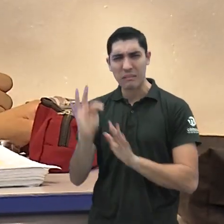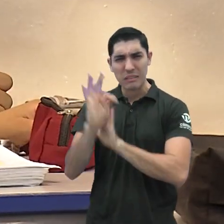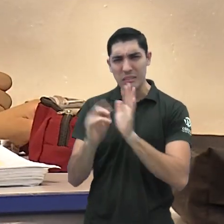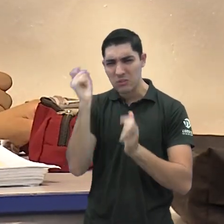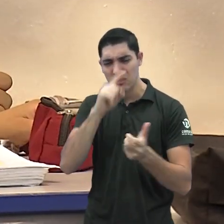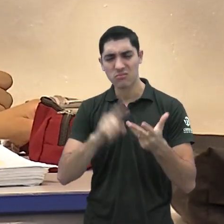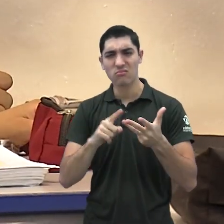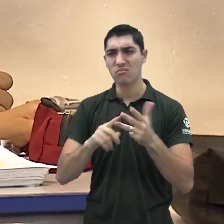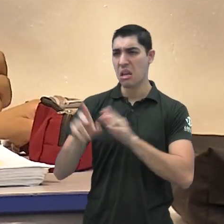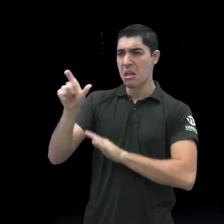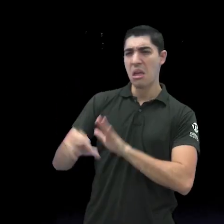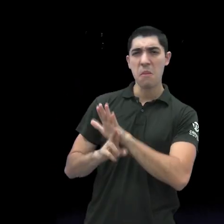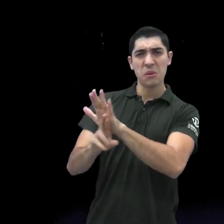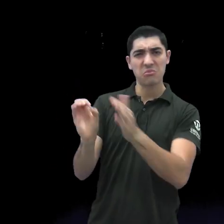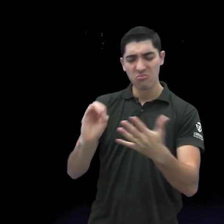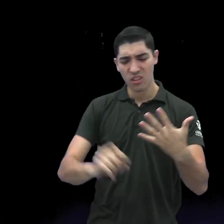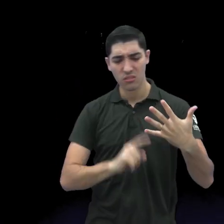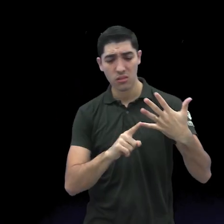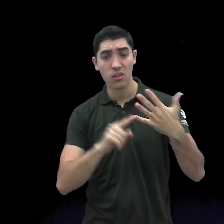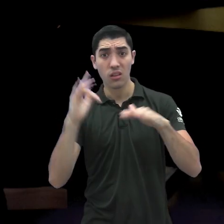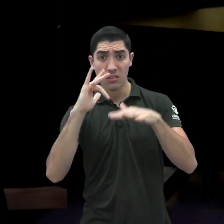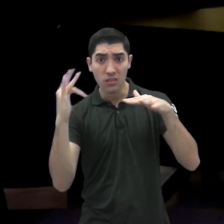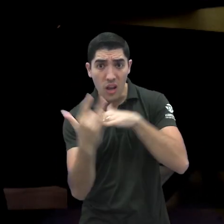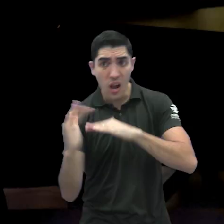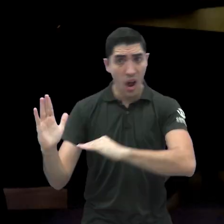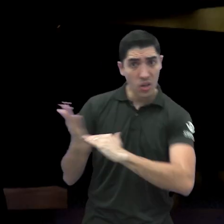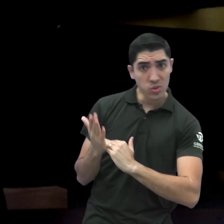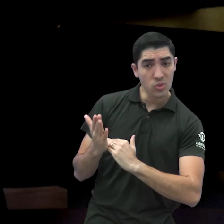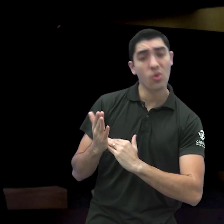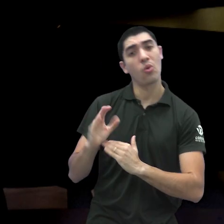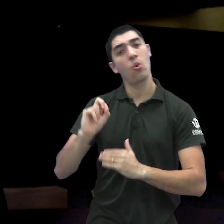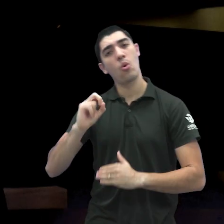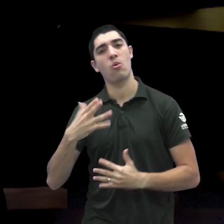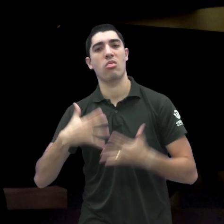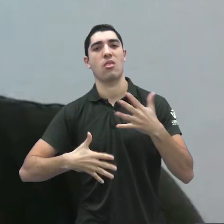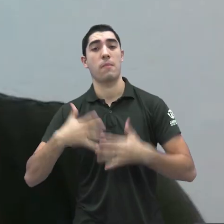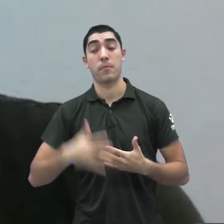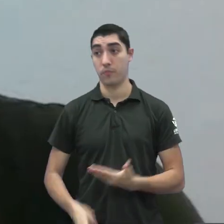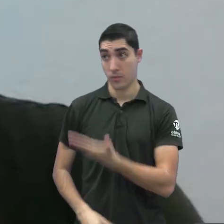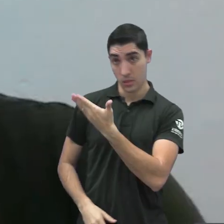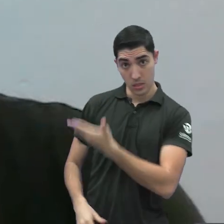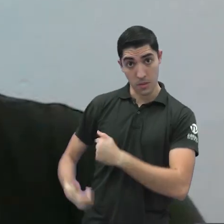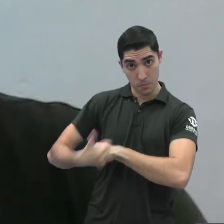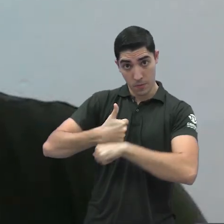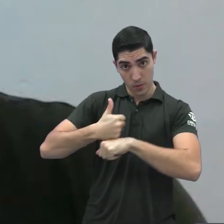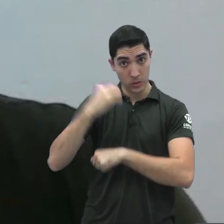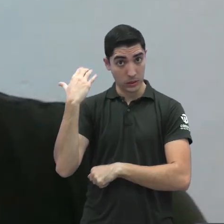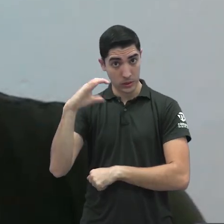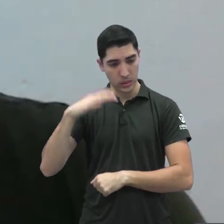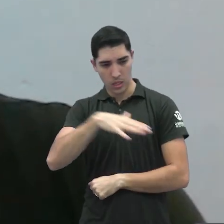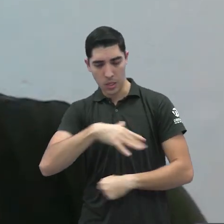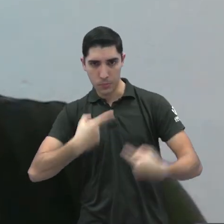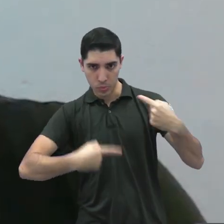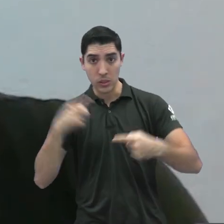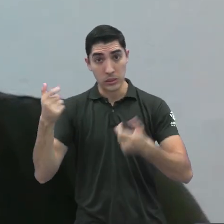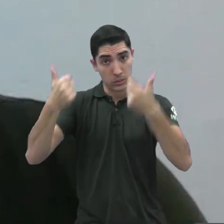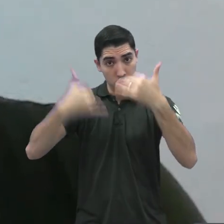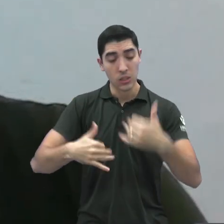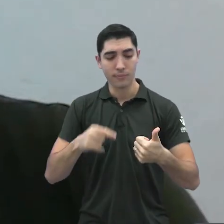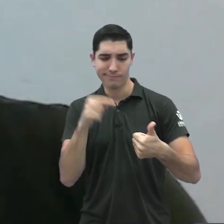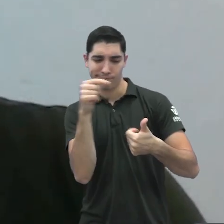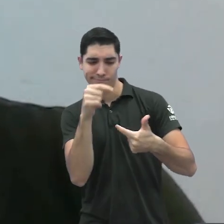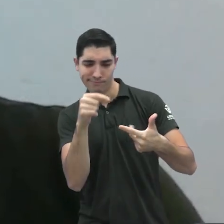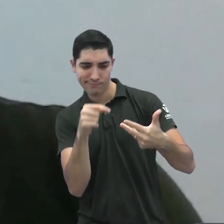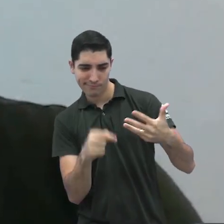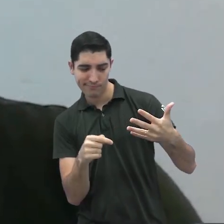de representatividade? E as redes sociais? Ajudam ou atrapalham? Esse cientista político explica que esses fatores são